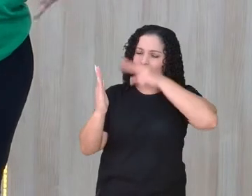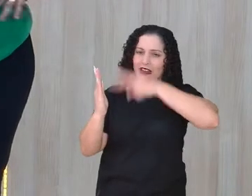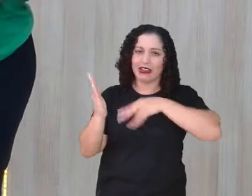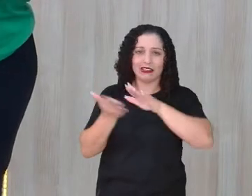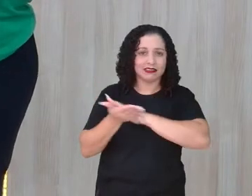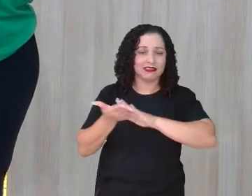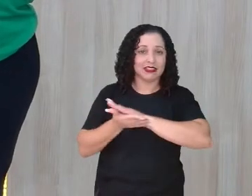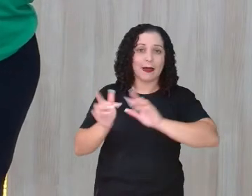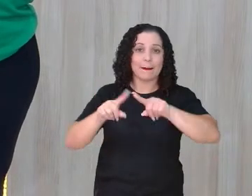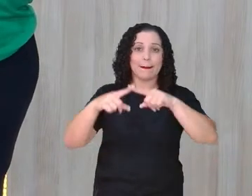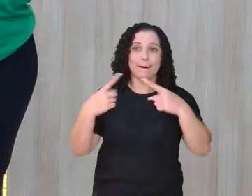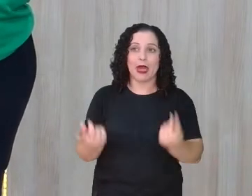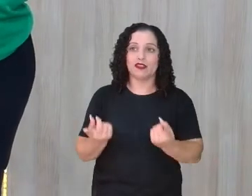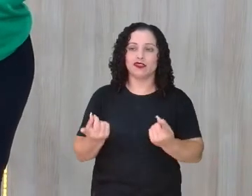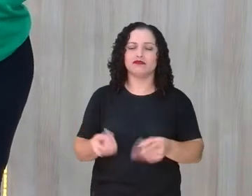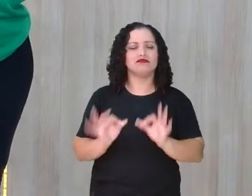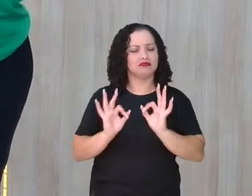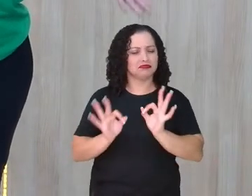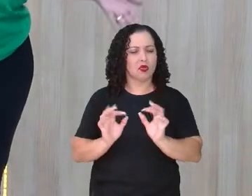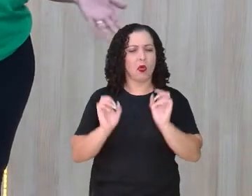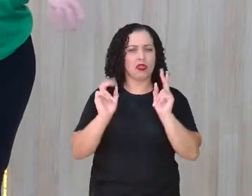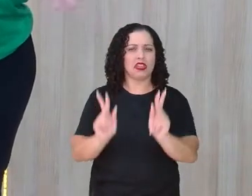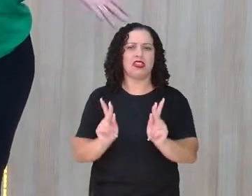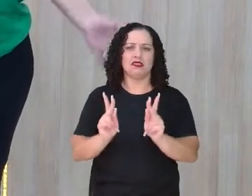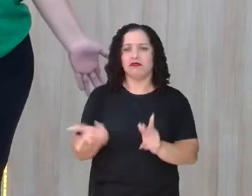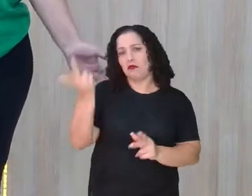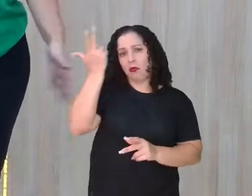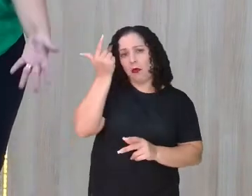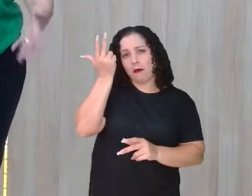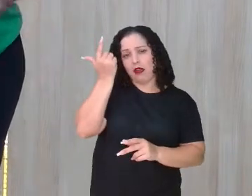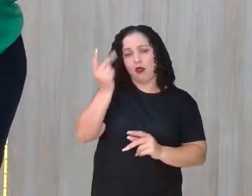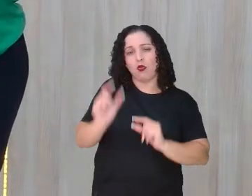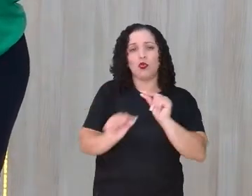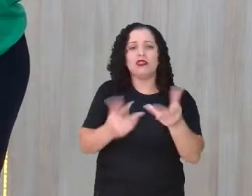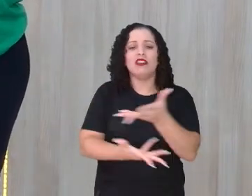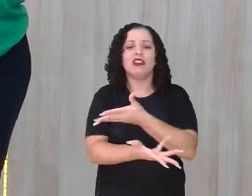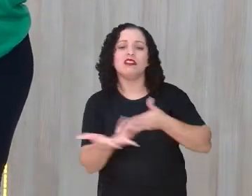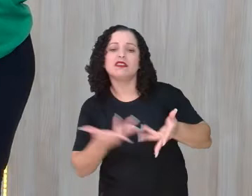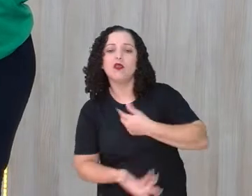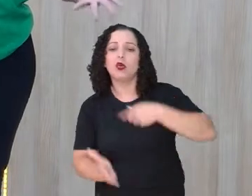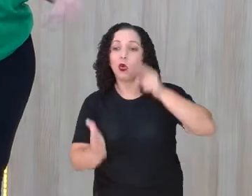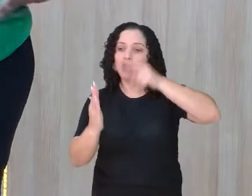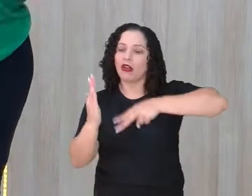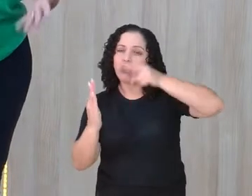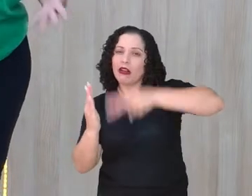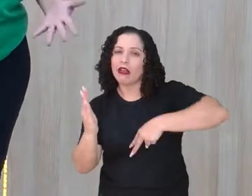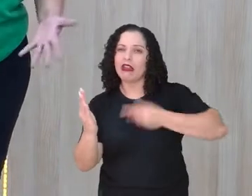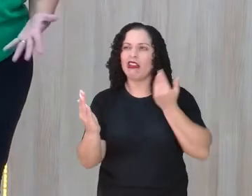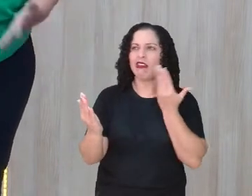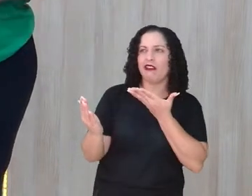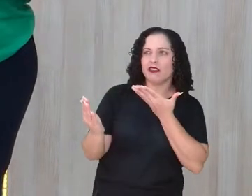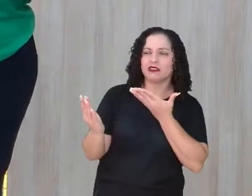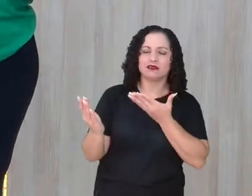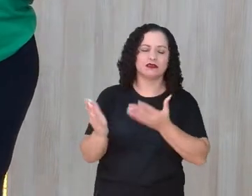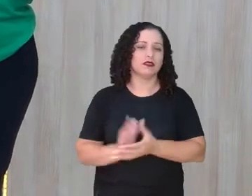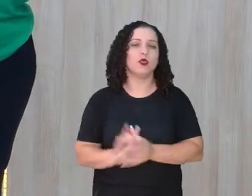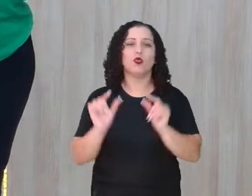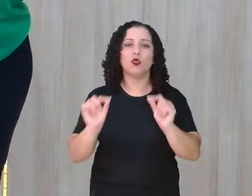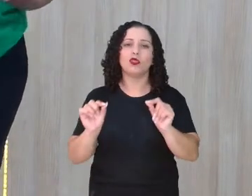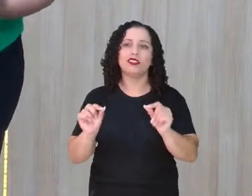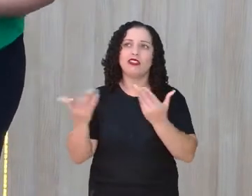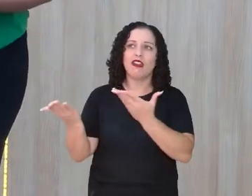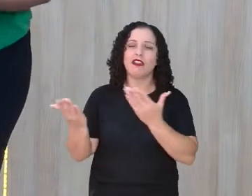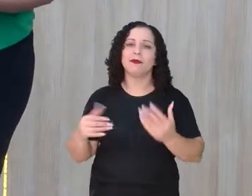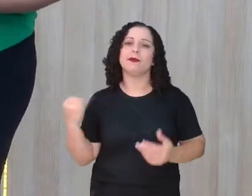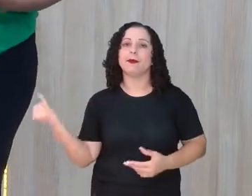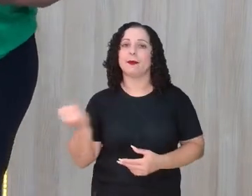assunto e aí a gente vai, certo, o que é que tem? O que é que tem a ver eu parar meu dia para ler essa notícia? O que é que ela vai